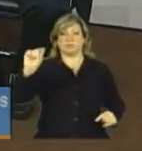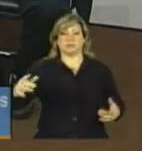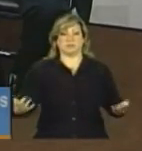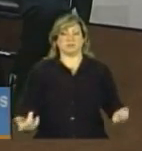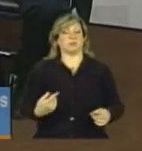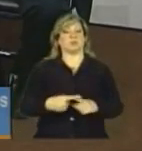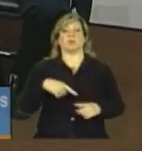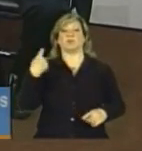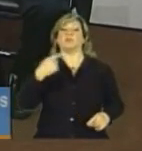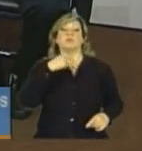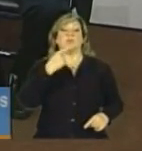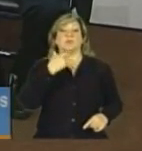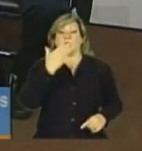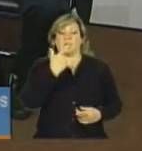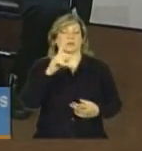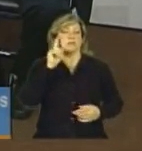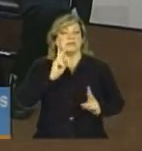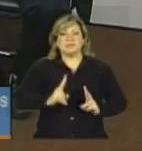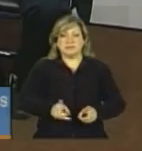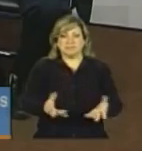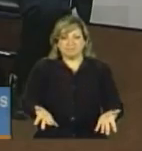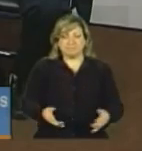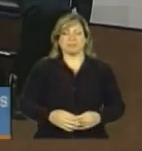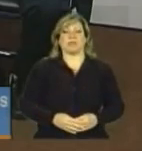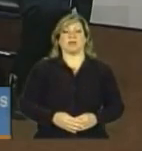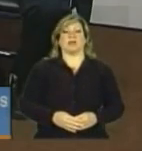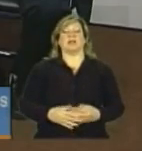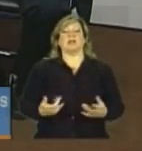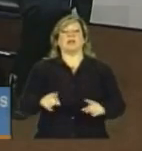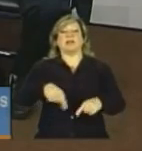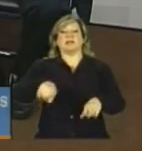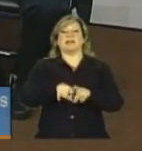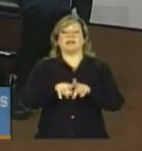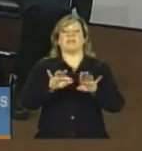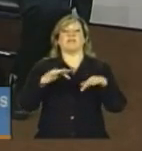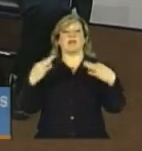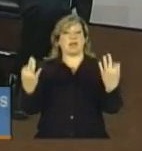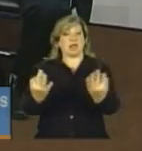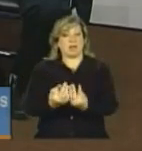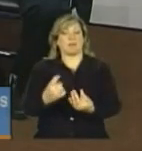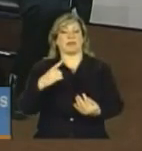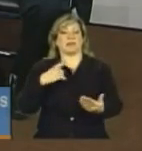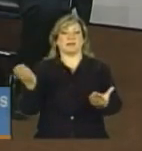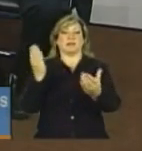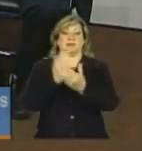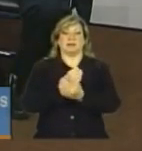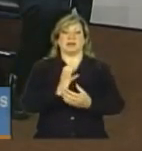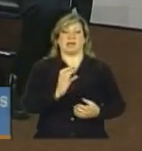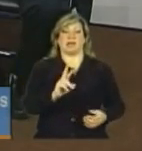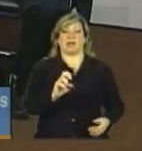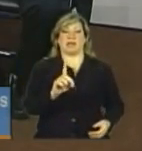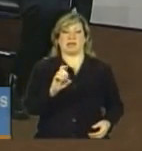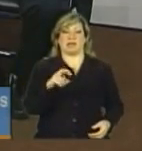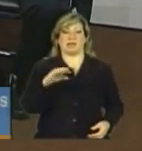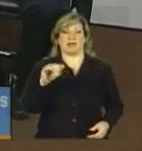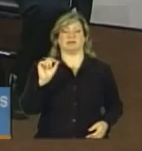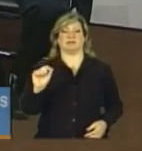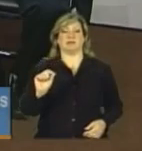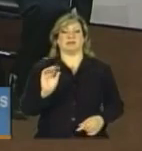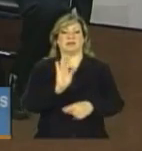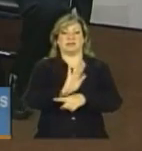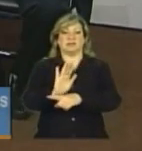alimentação eh regular. né? E também eh famílias que são credenciadas, que são atendidas por entidades